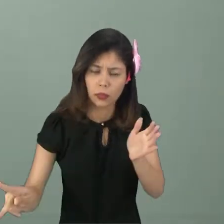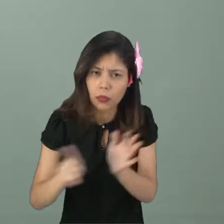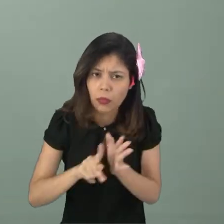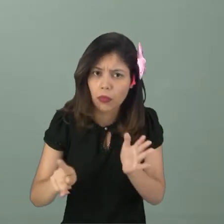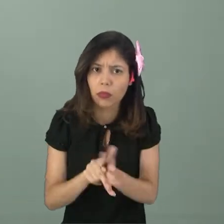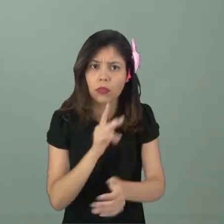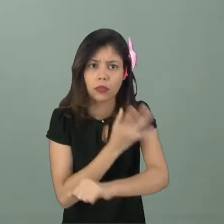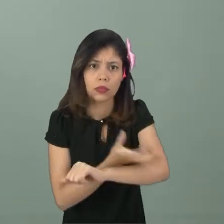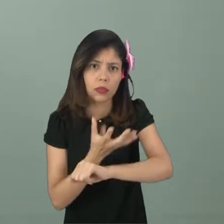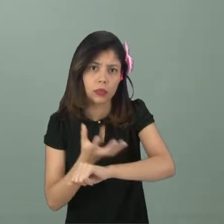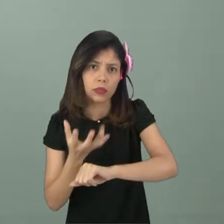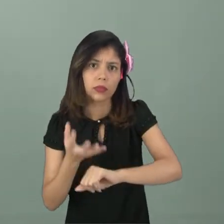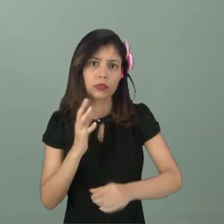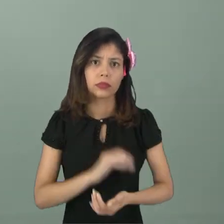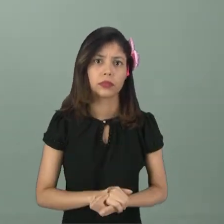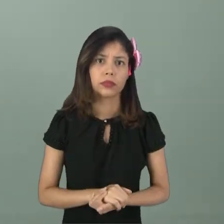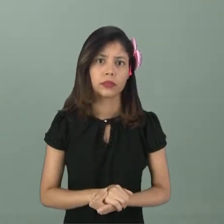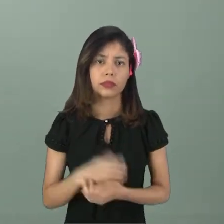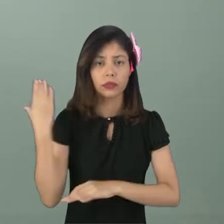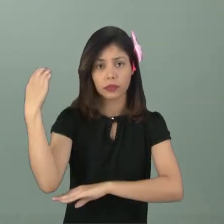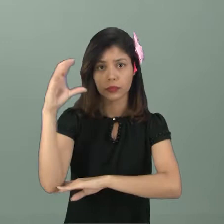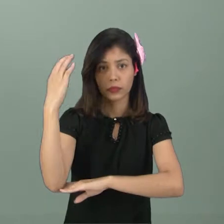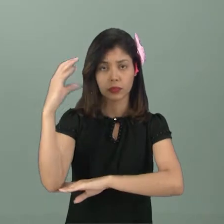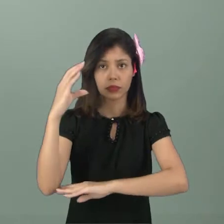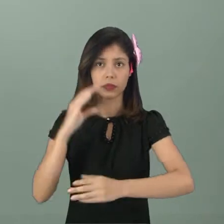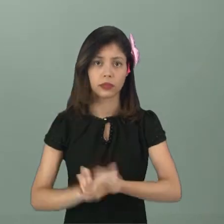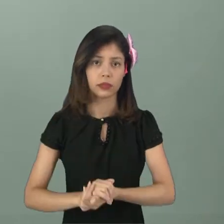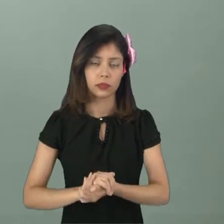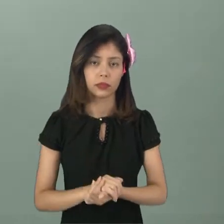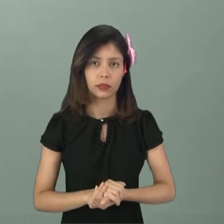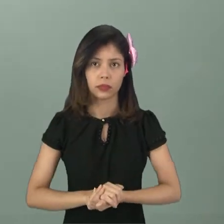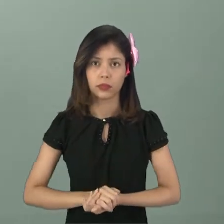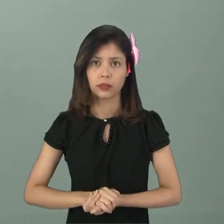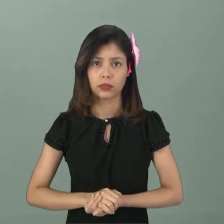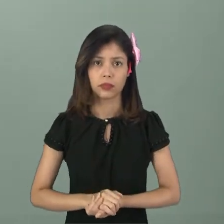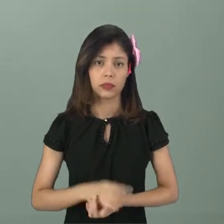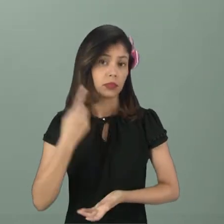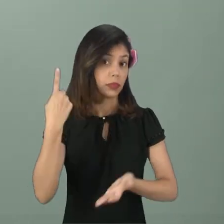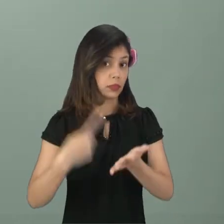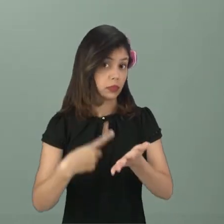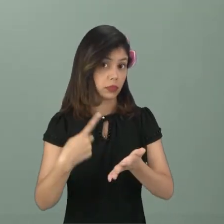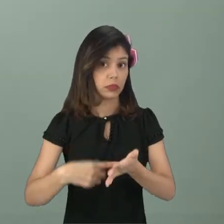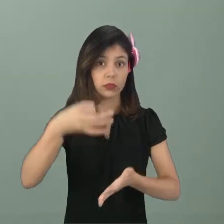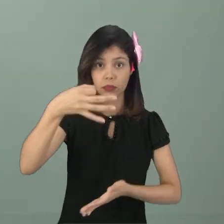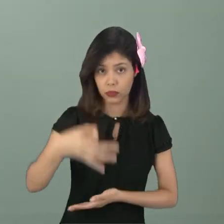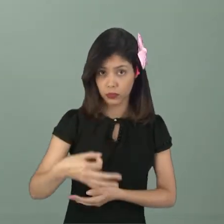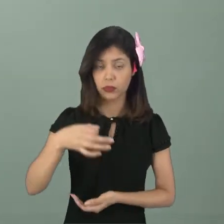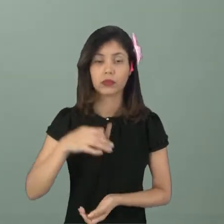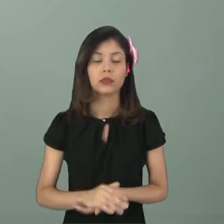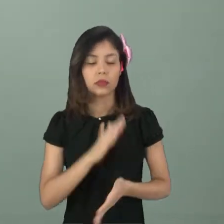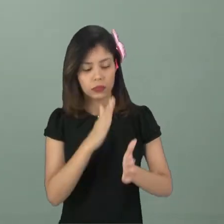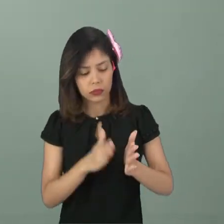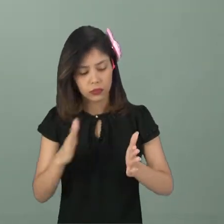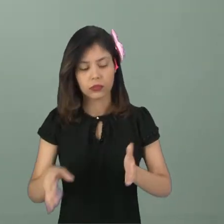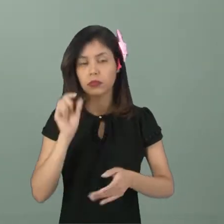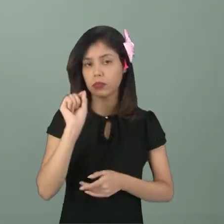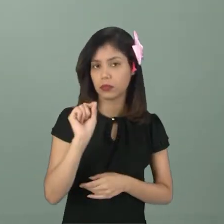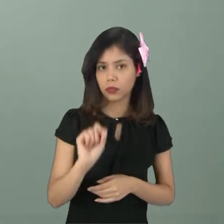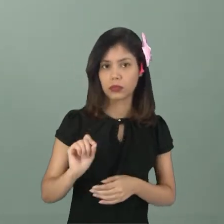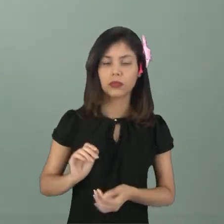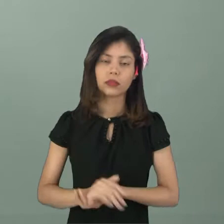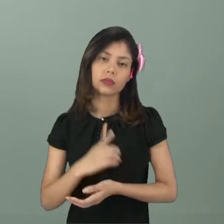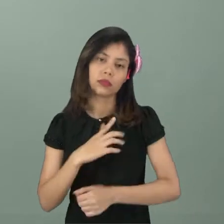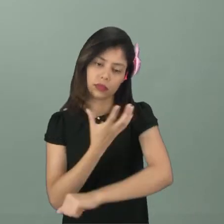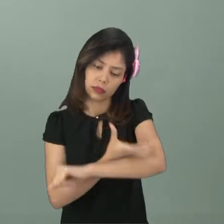plantio. E aí os cientistas foram lá e confirmaram se essa fase realmente, o que tinha a ver com